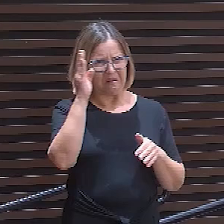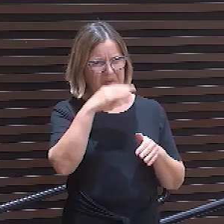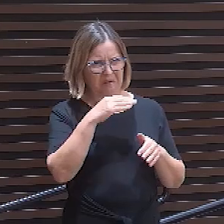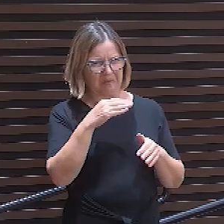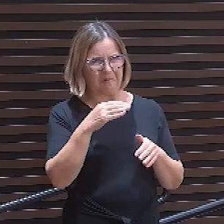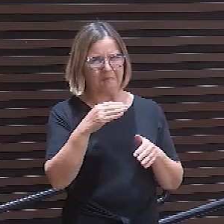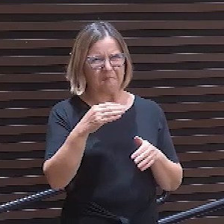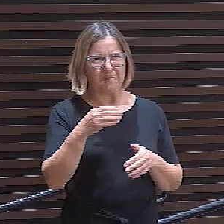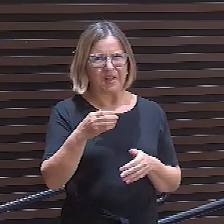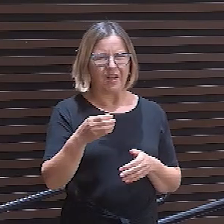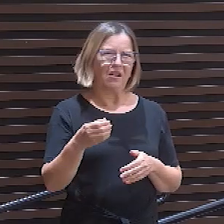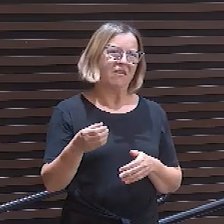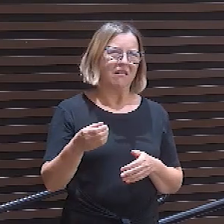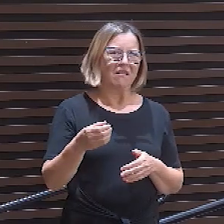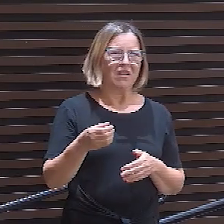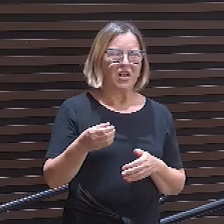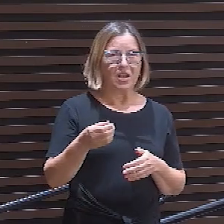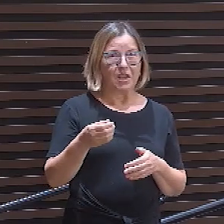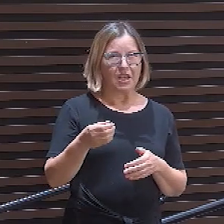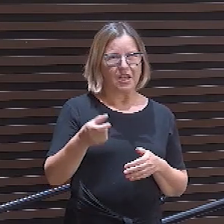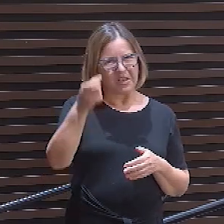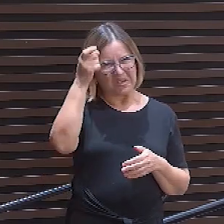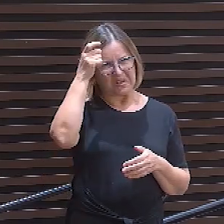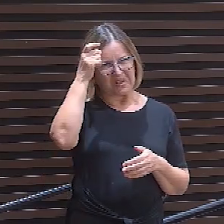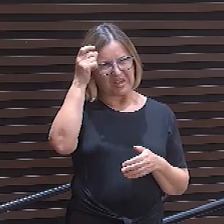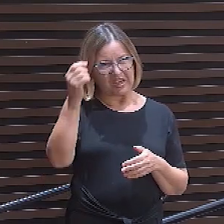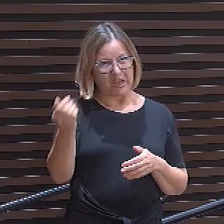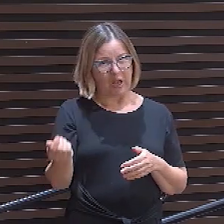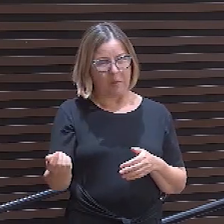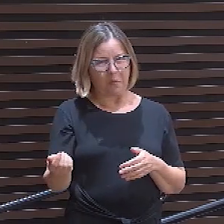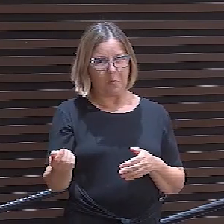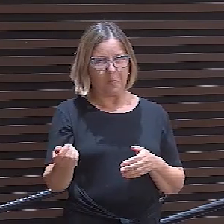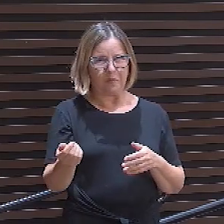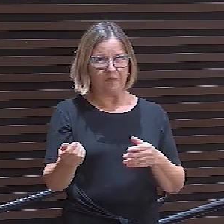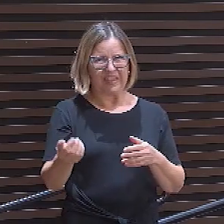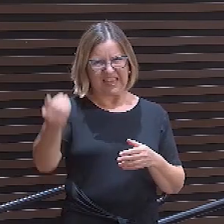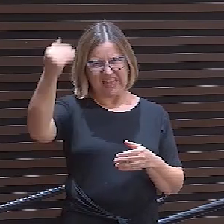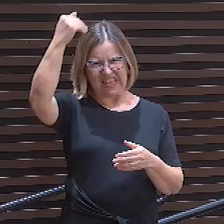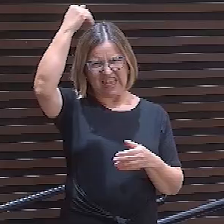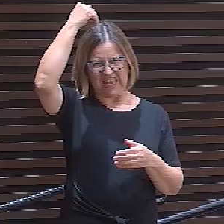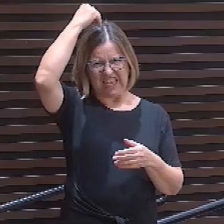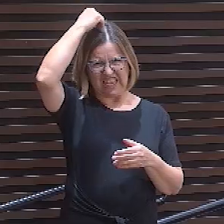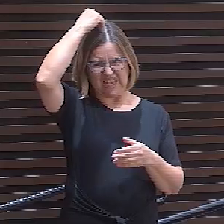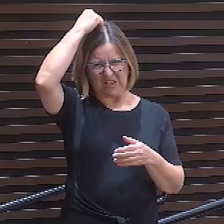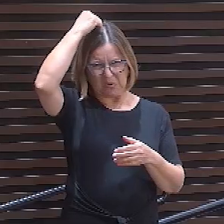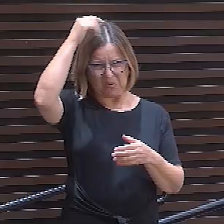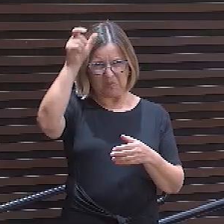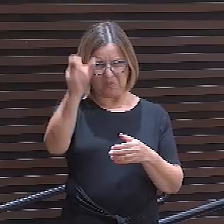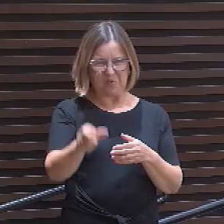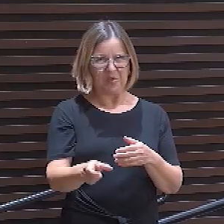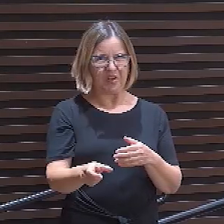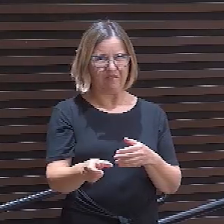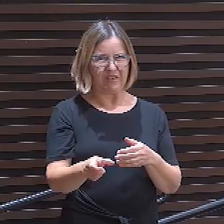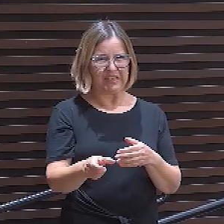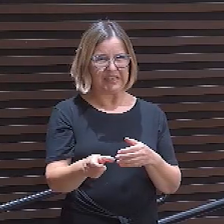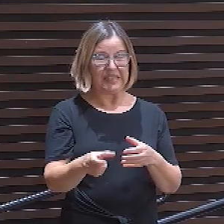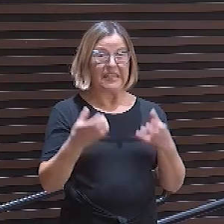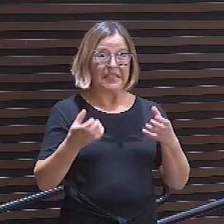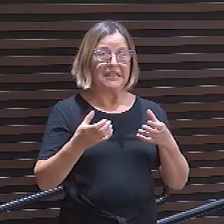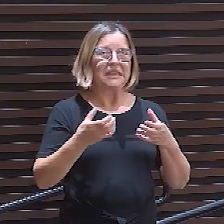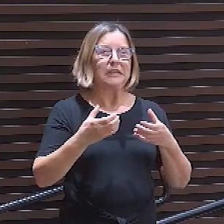sufocar o pescoço. E ele pôs as suas mãos assim à distância do meu pescoço.